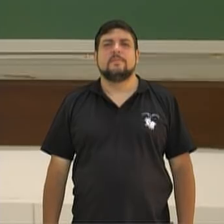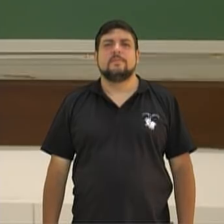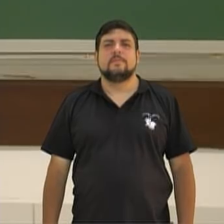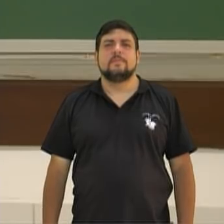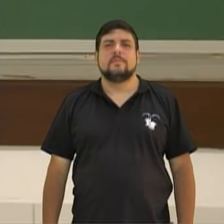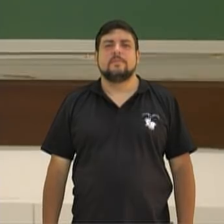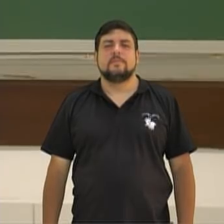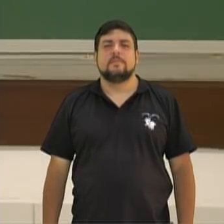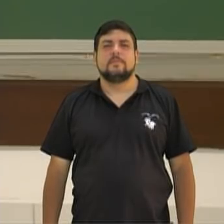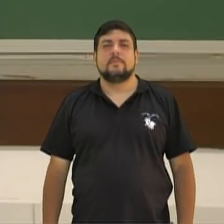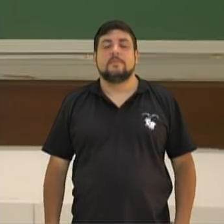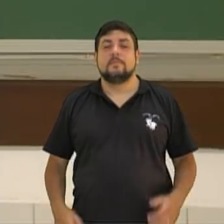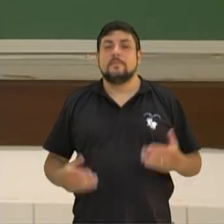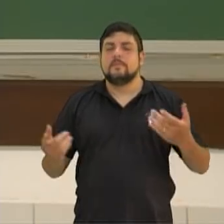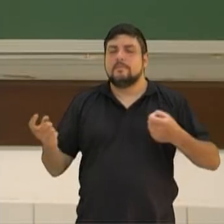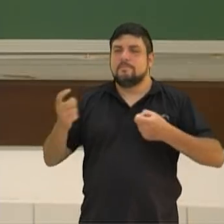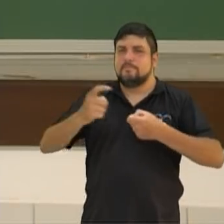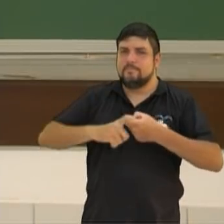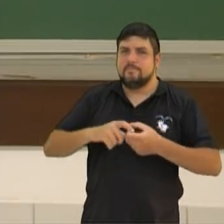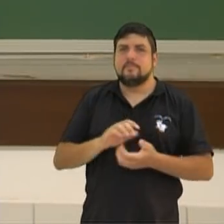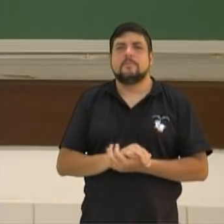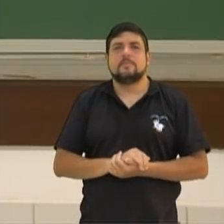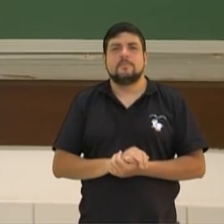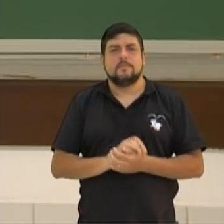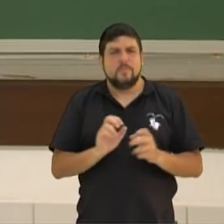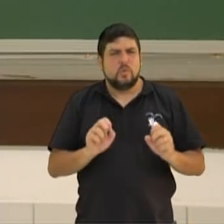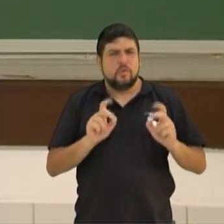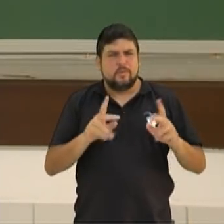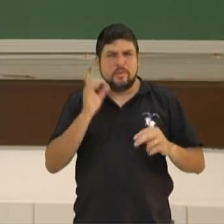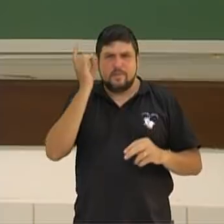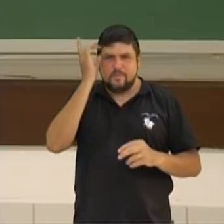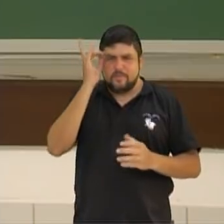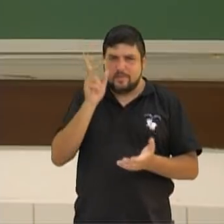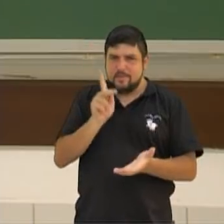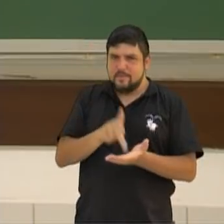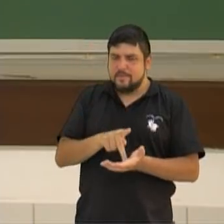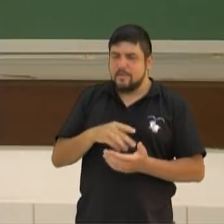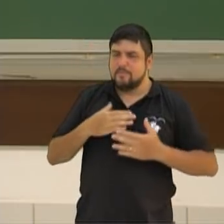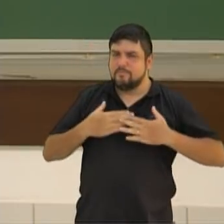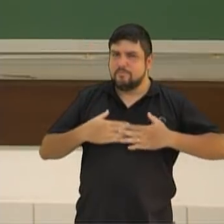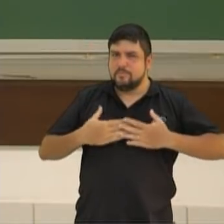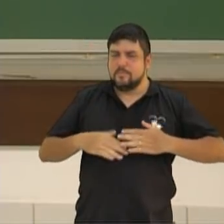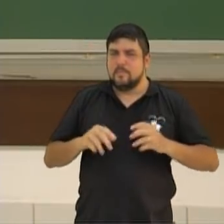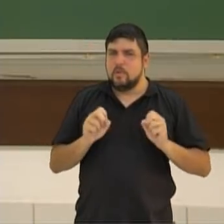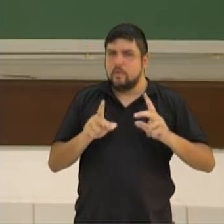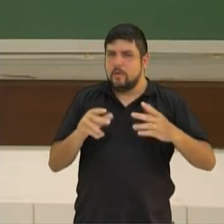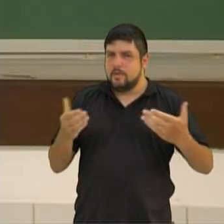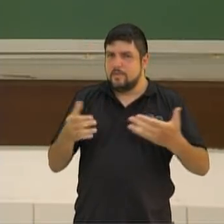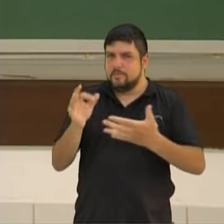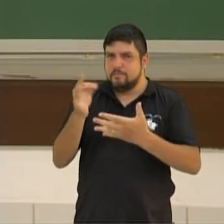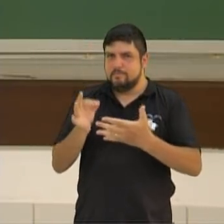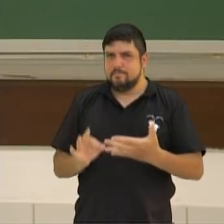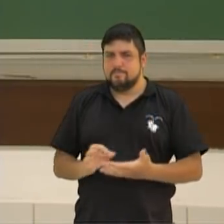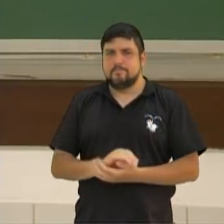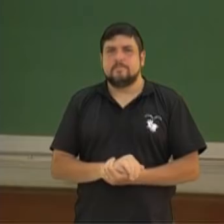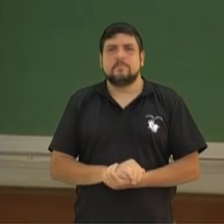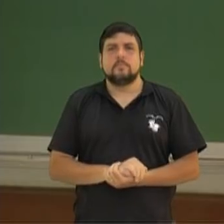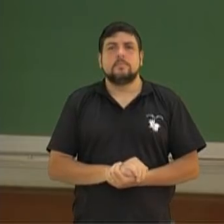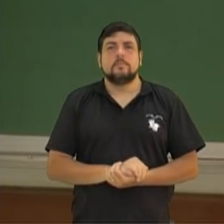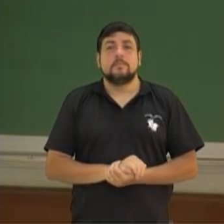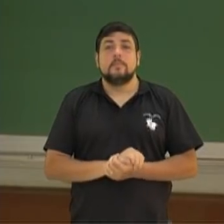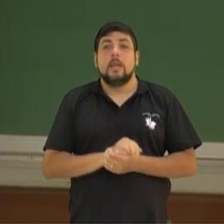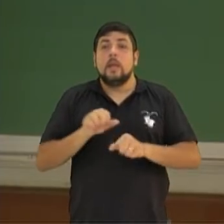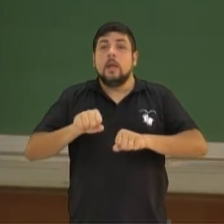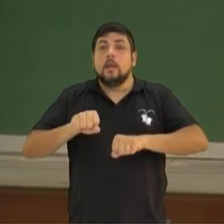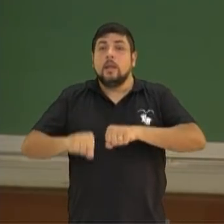E aí, pessoal, retornamos. Tranquilo esse exercício, né? Mas mesmo assim, vamos dar uma corrigida? Além da bicicleta,